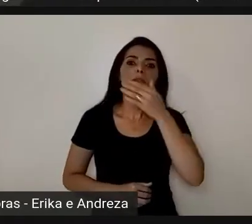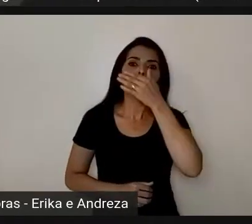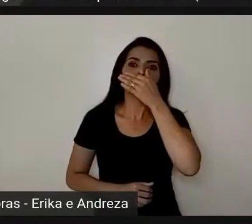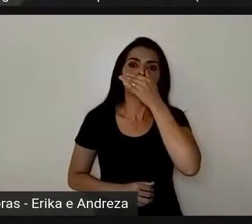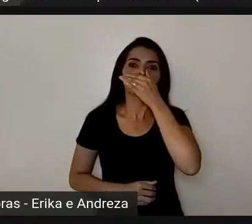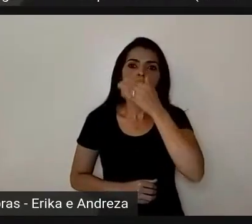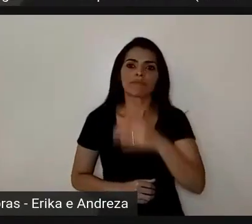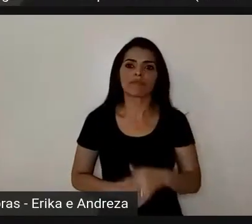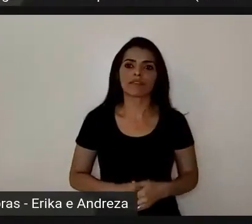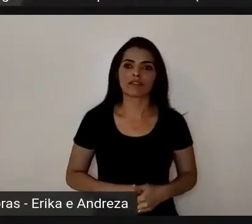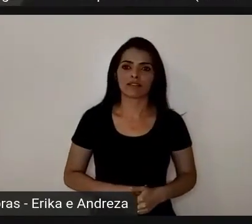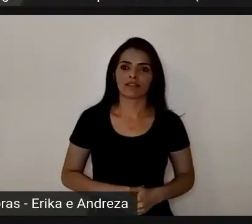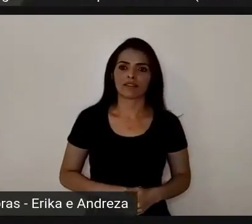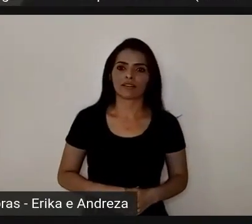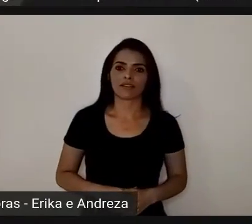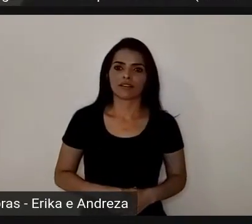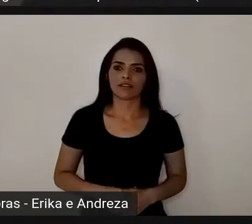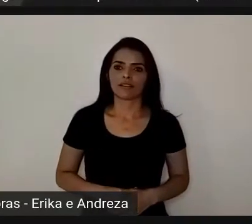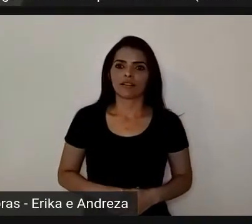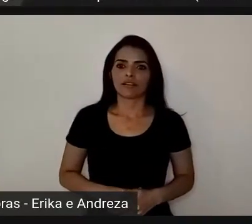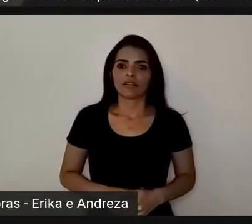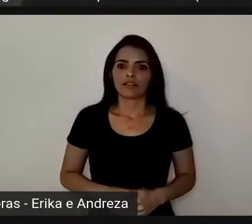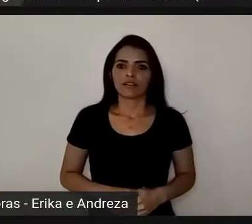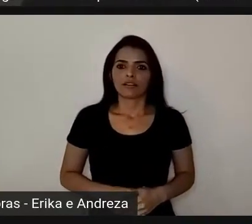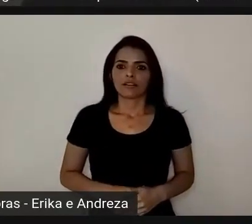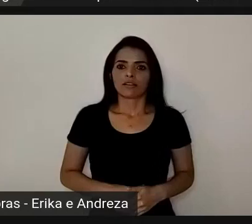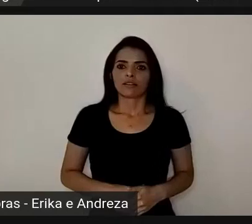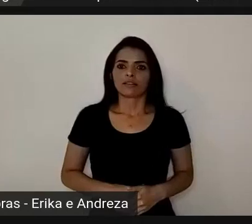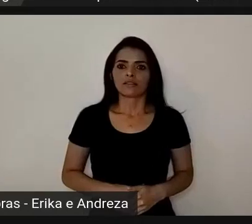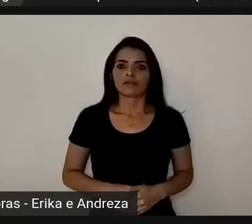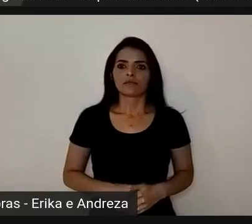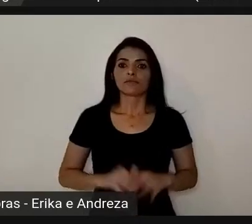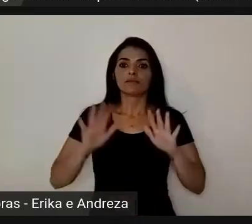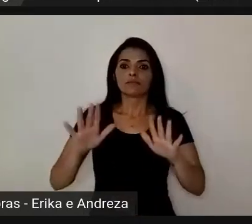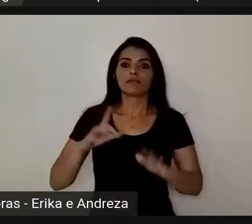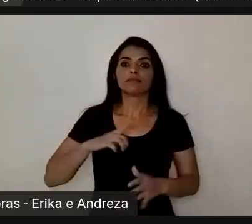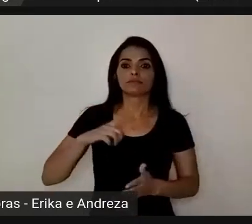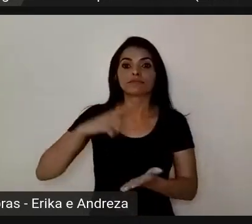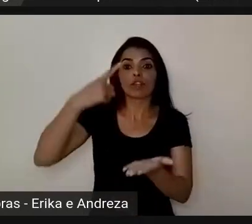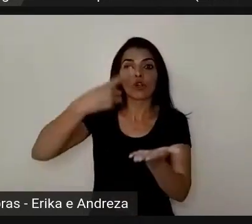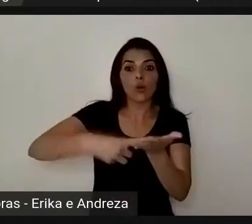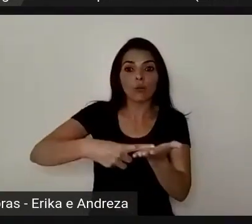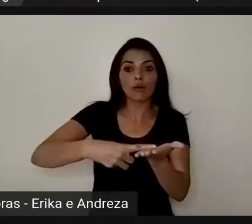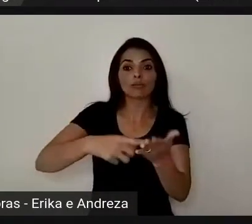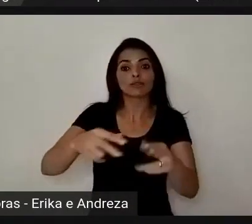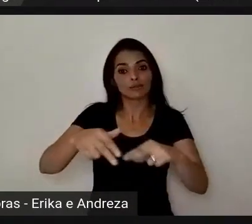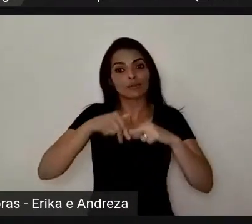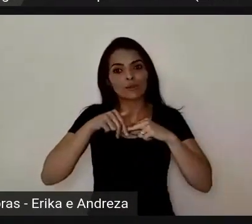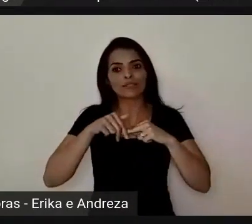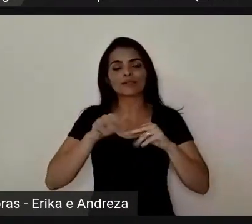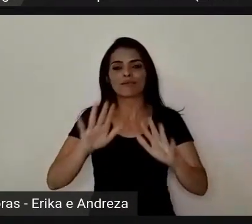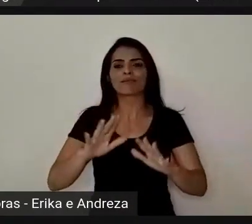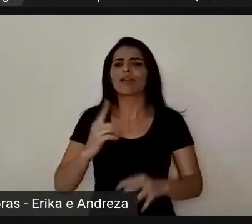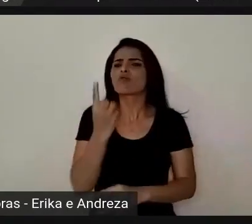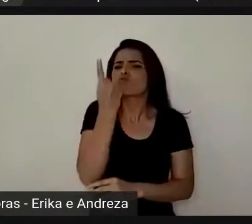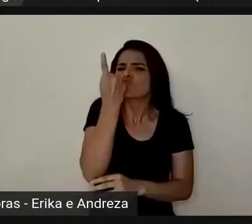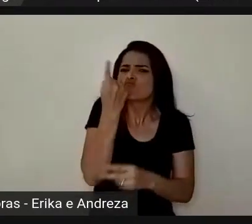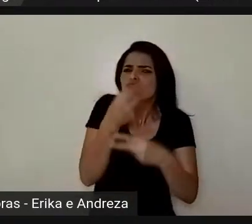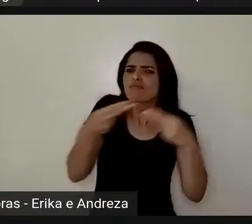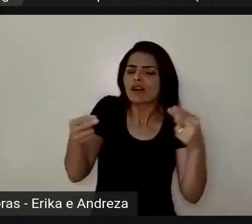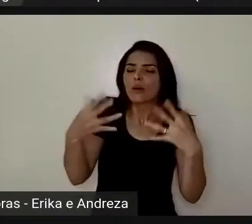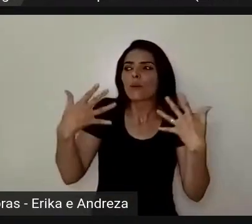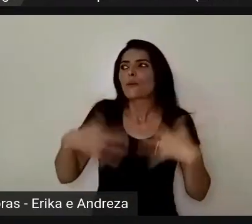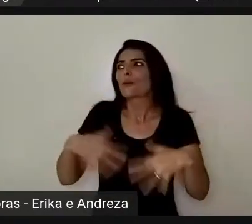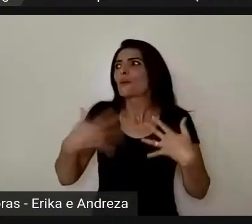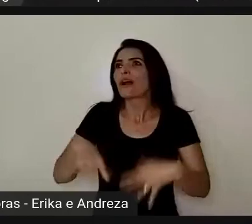Ele responder. Porque ele tem um compromisso, por isso, gente. Mas vamos lá, é um ponto bastante polêmico, que eu ouço